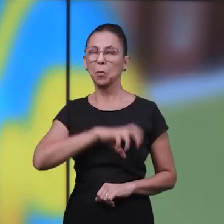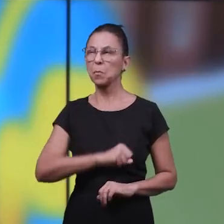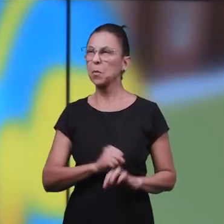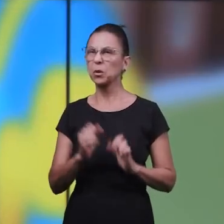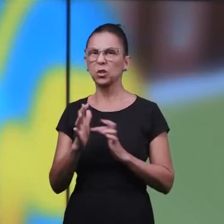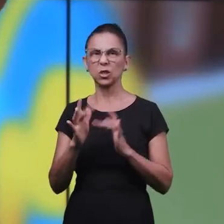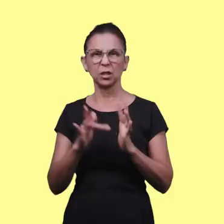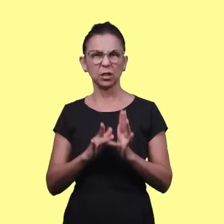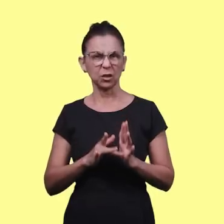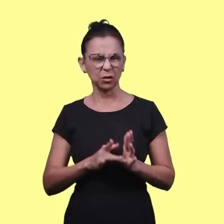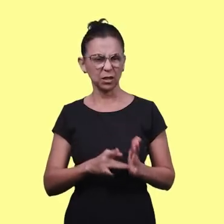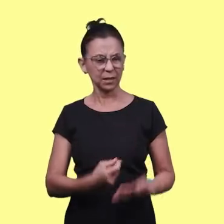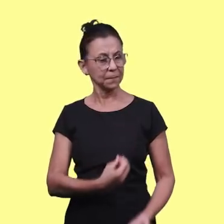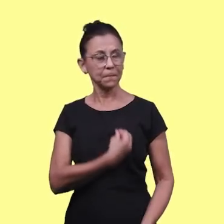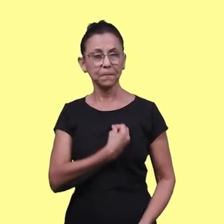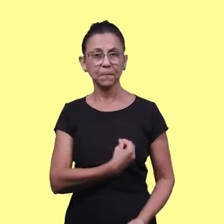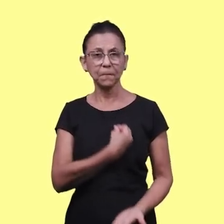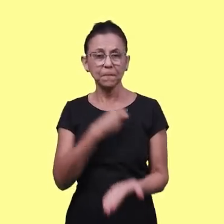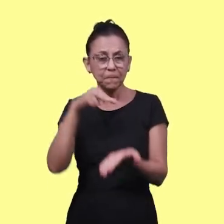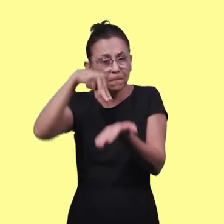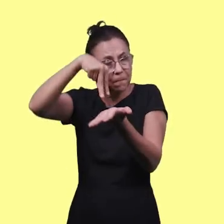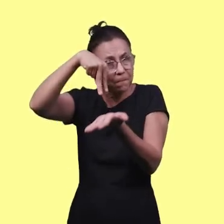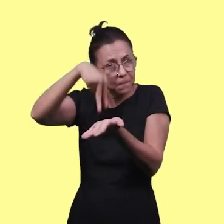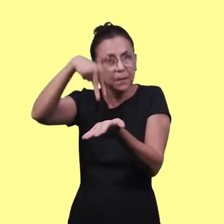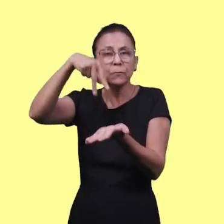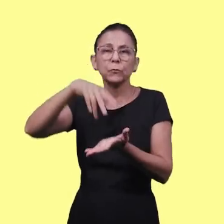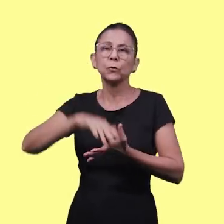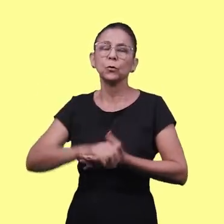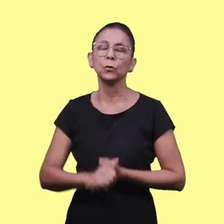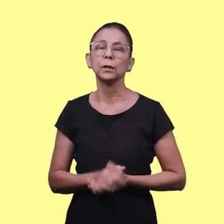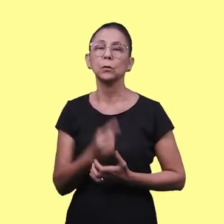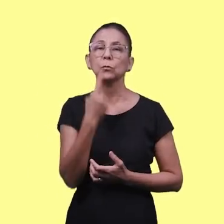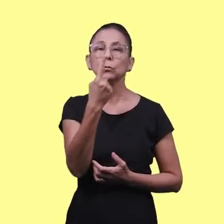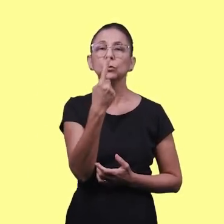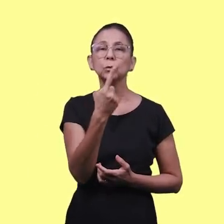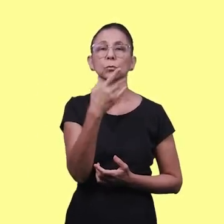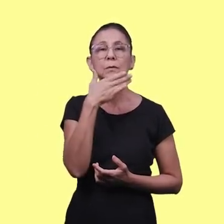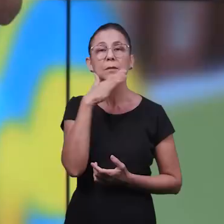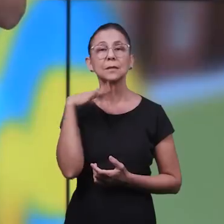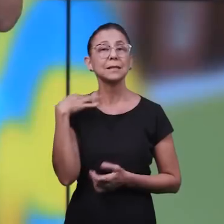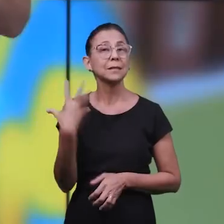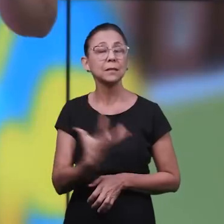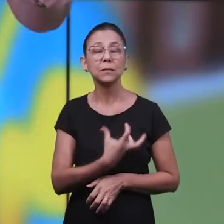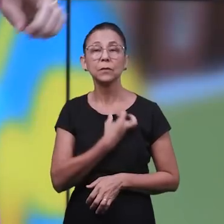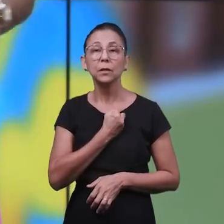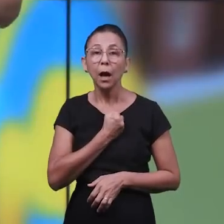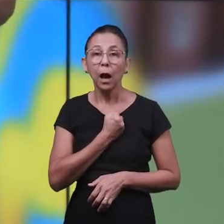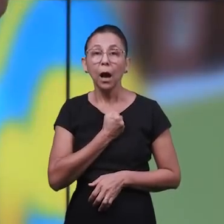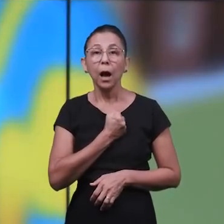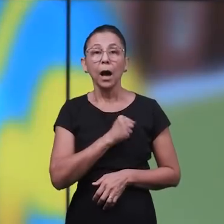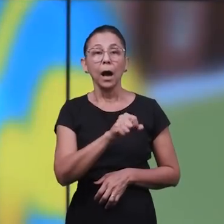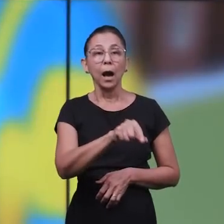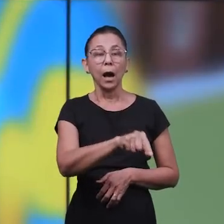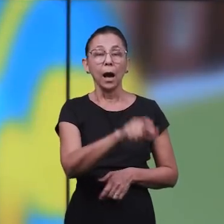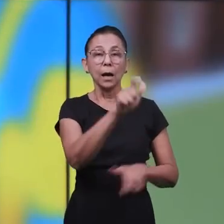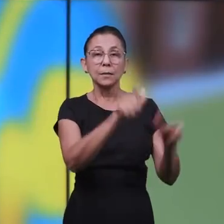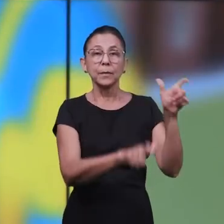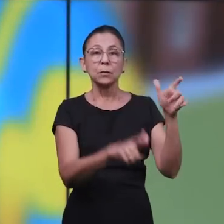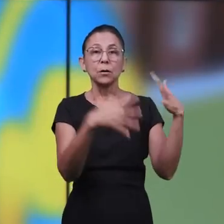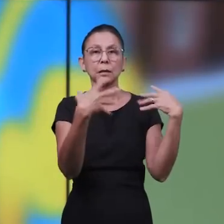que Jesus estava vivo e que Jesus é o nosso único Salvador. E muitos ali se